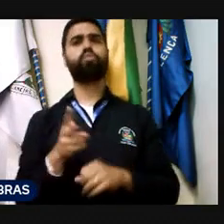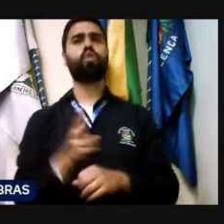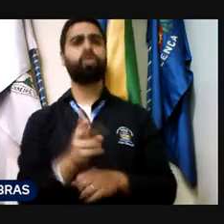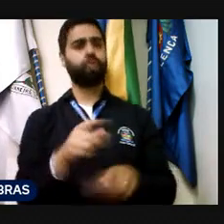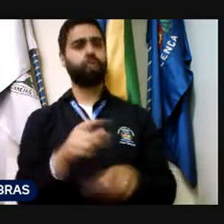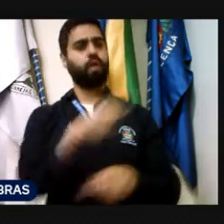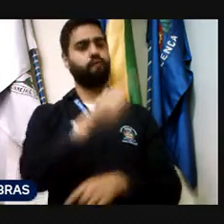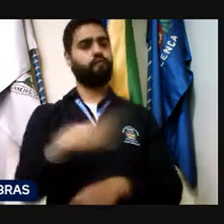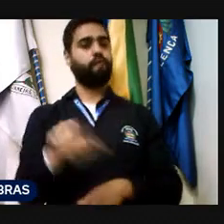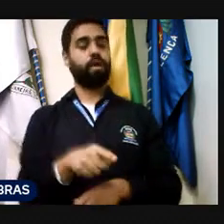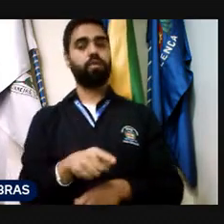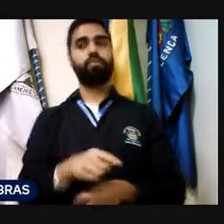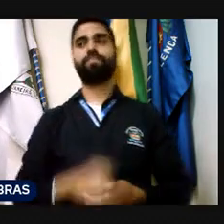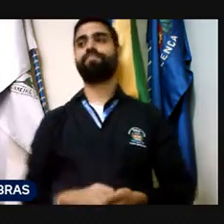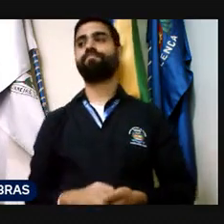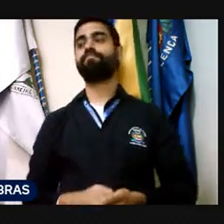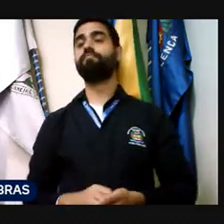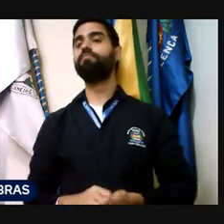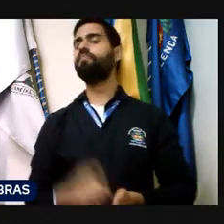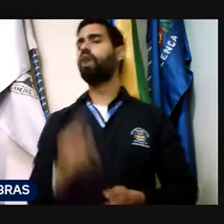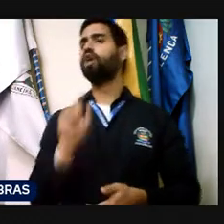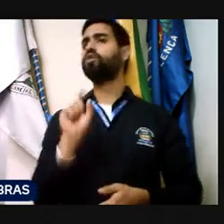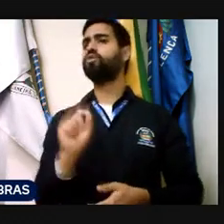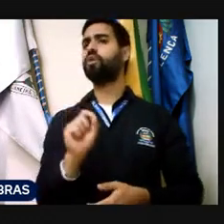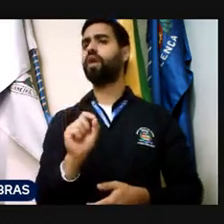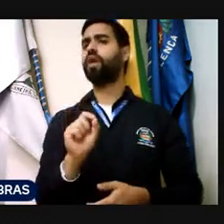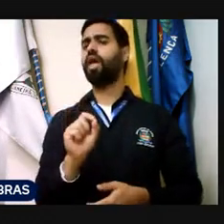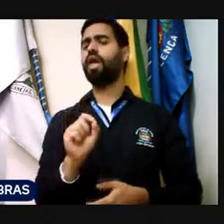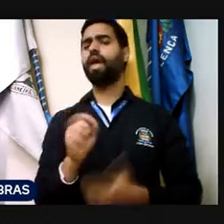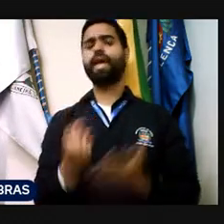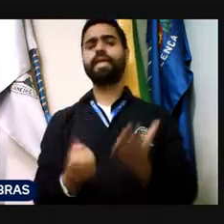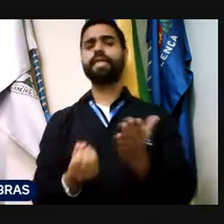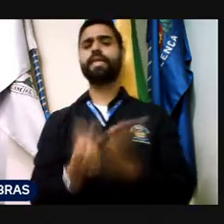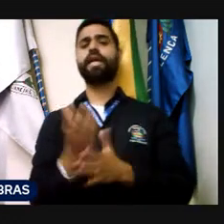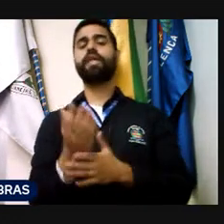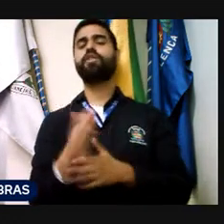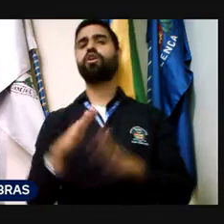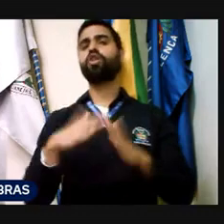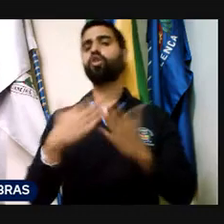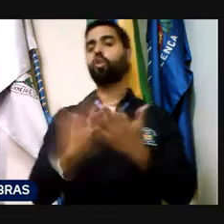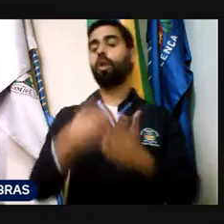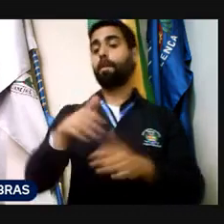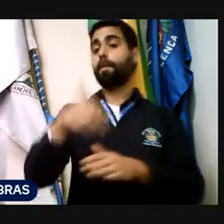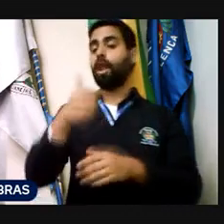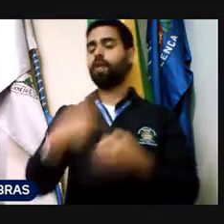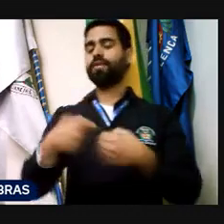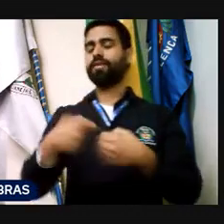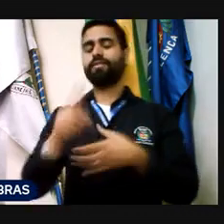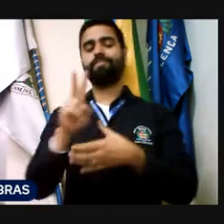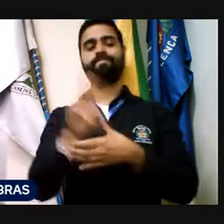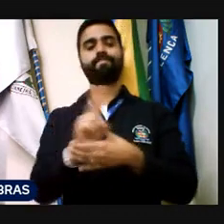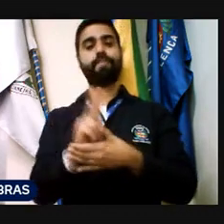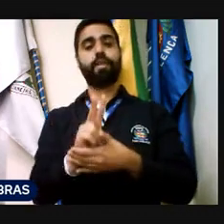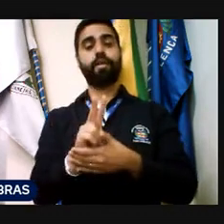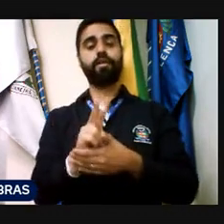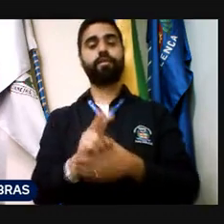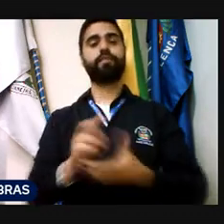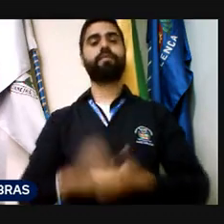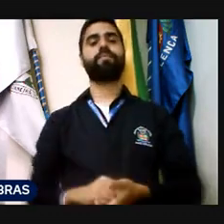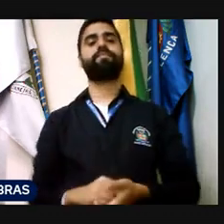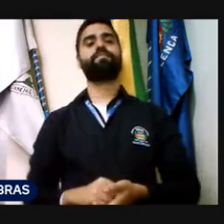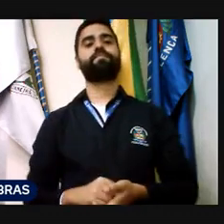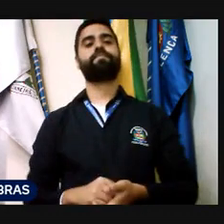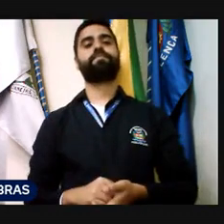presente. Cuida-se, como se vê, de norma que institui o programa Escola Melhor no âmbito do município de Valença. De início,